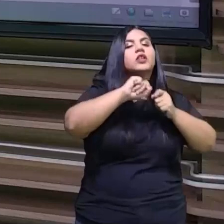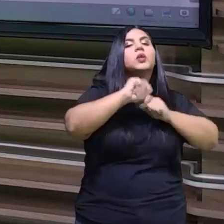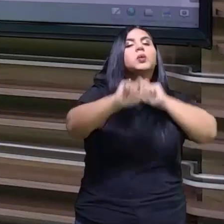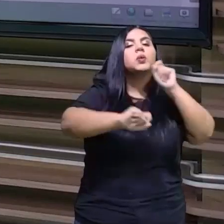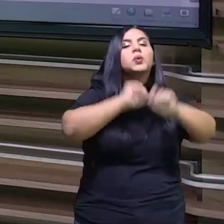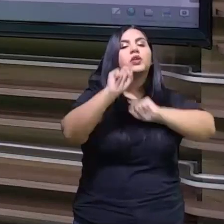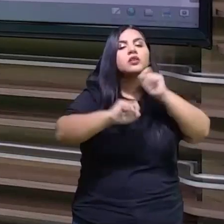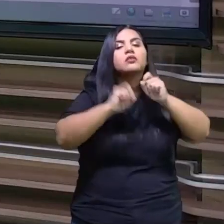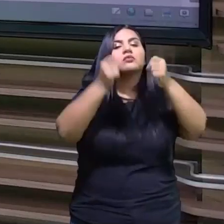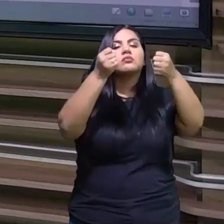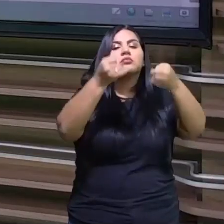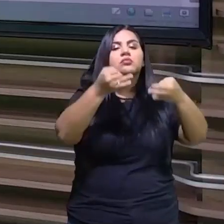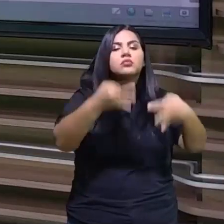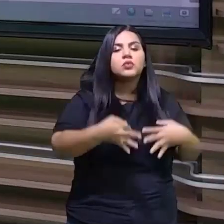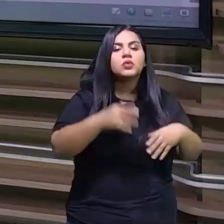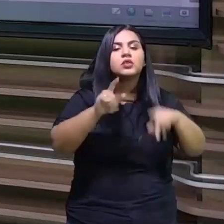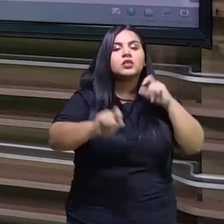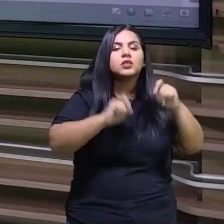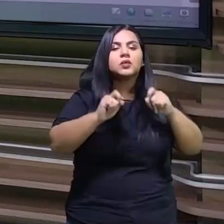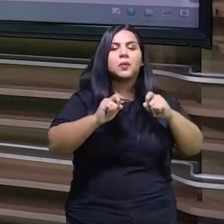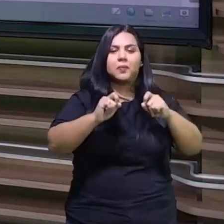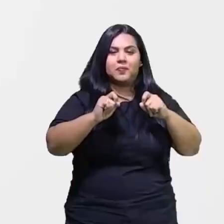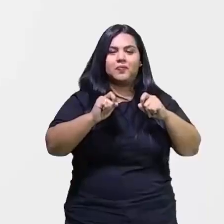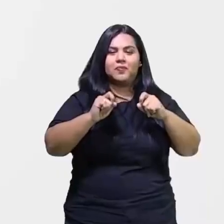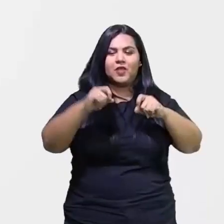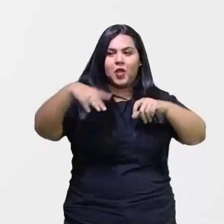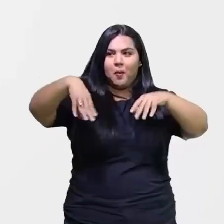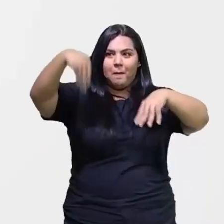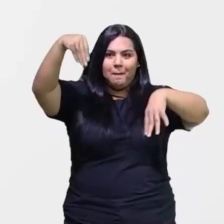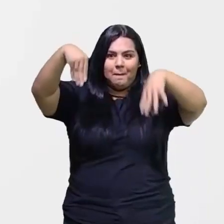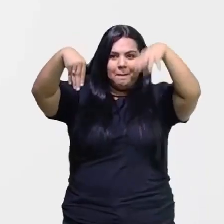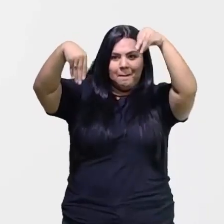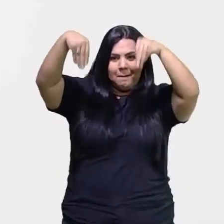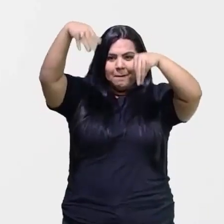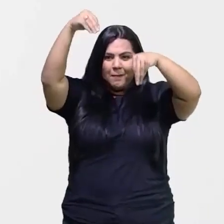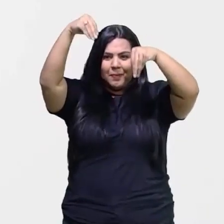pena a gente falar aqui, que foram palácios. Olha aqui na tela.